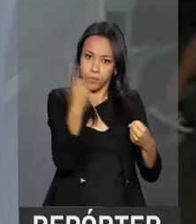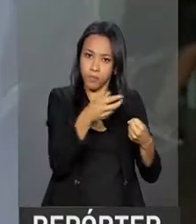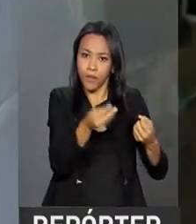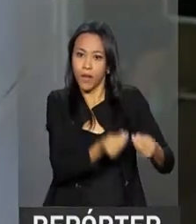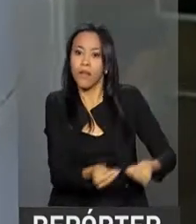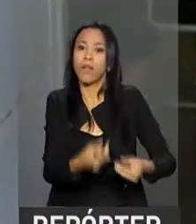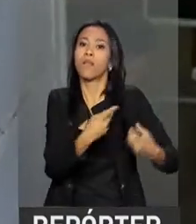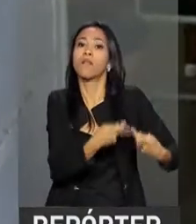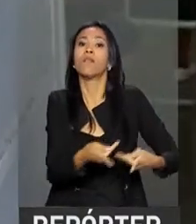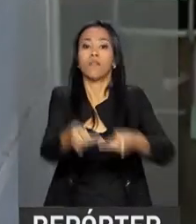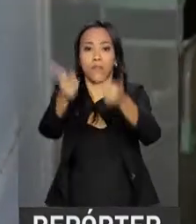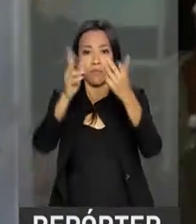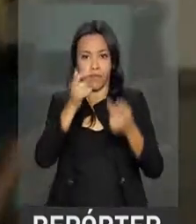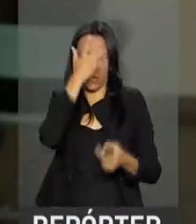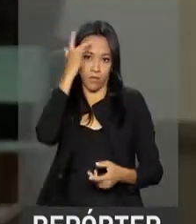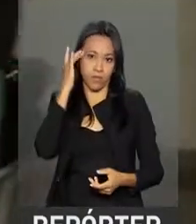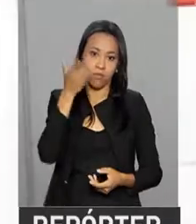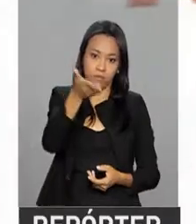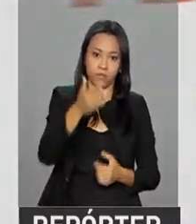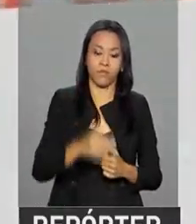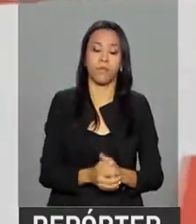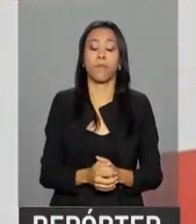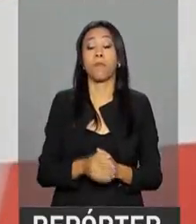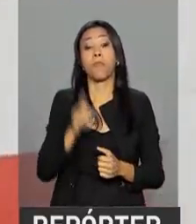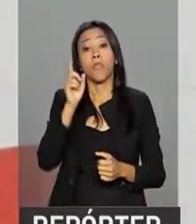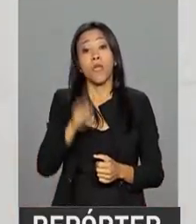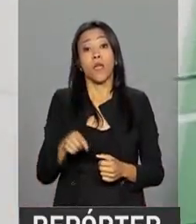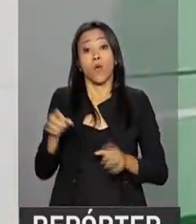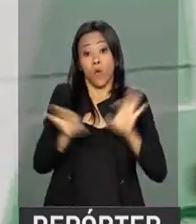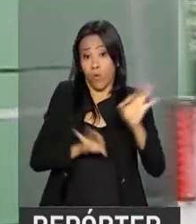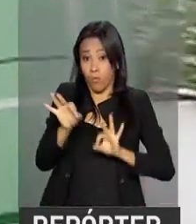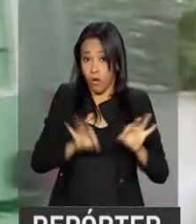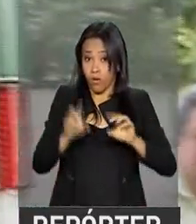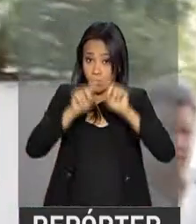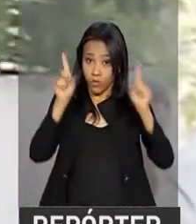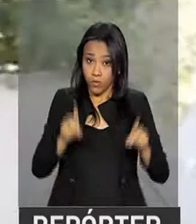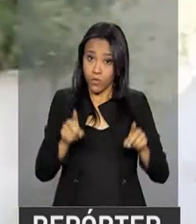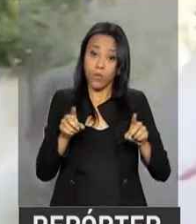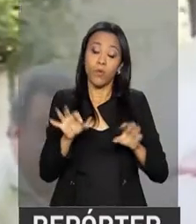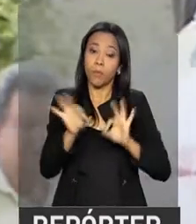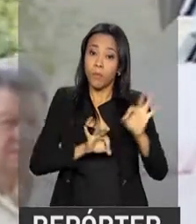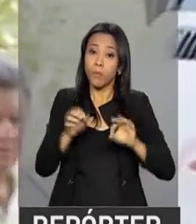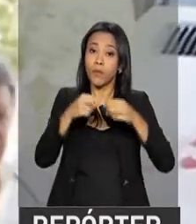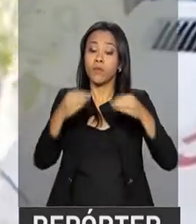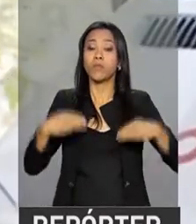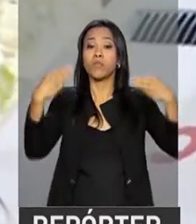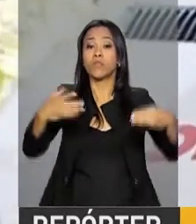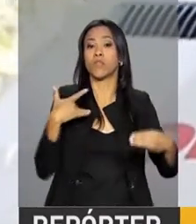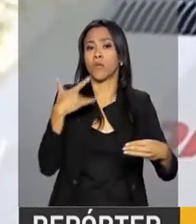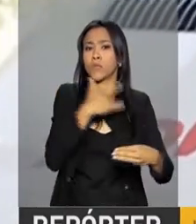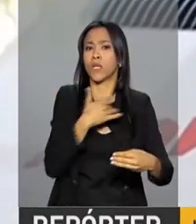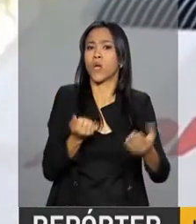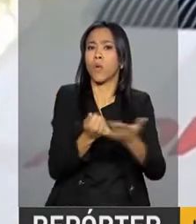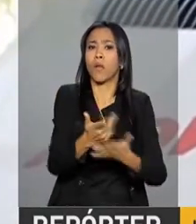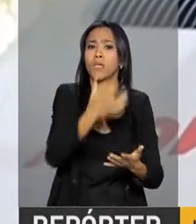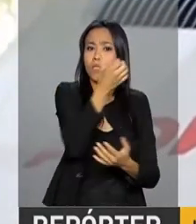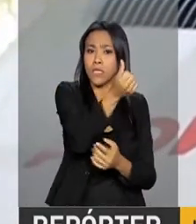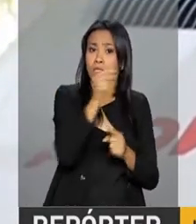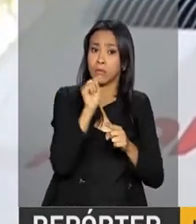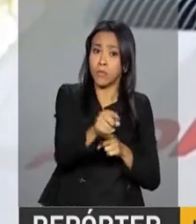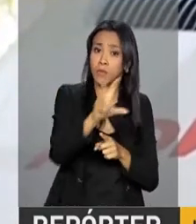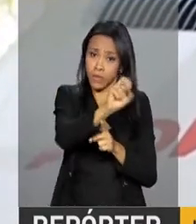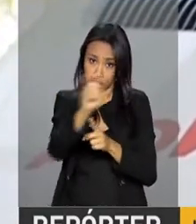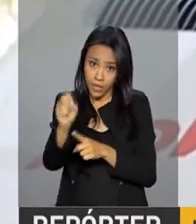referência para atendimento médico especializado. O plano do Ministério da Saúde é comprar 6.500 ambulâncias que serão destinadas a mais